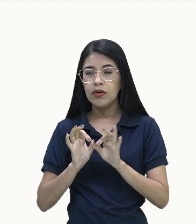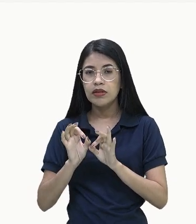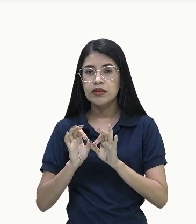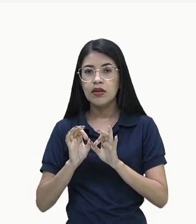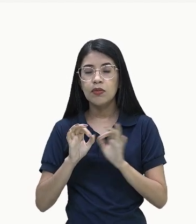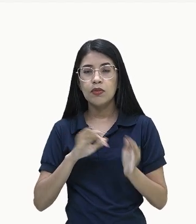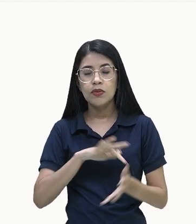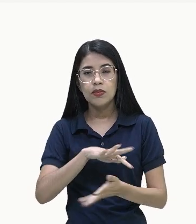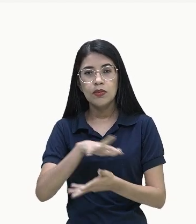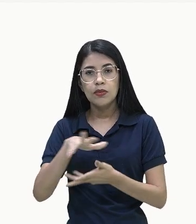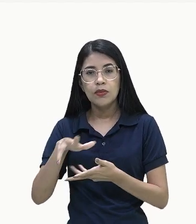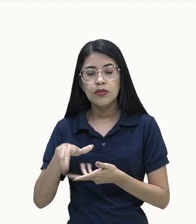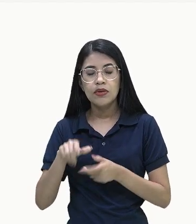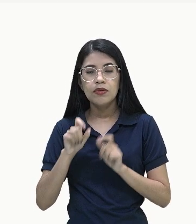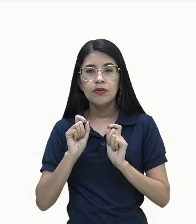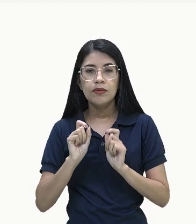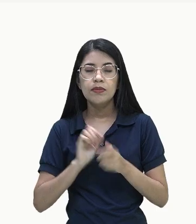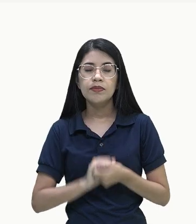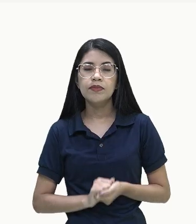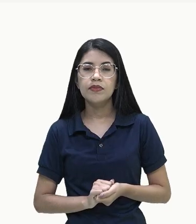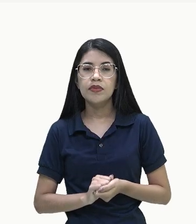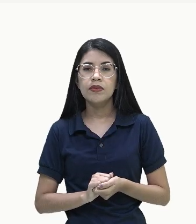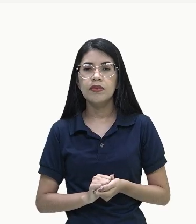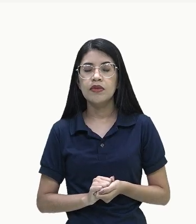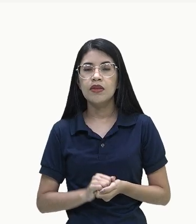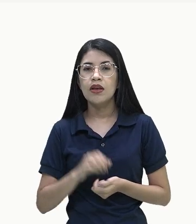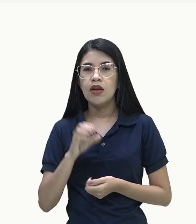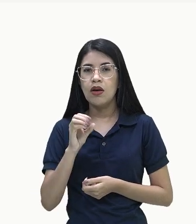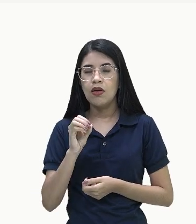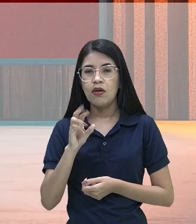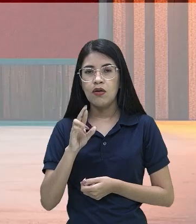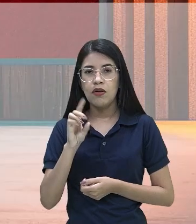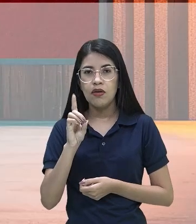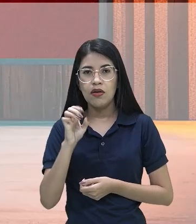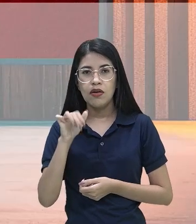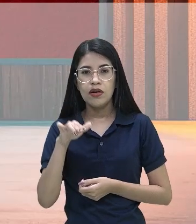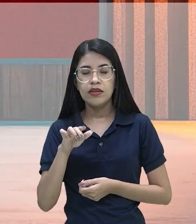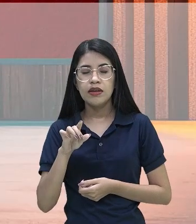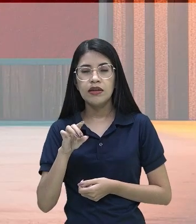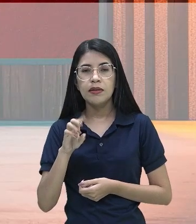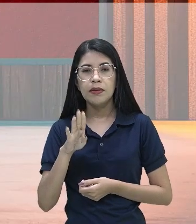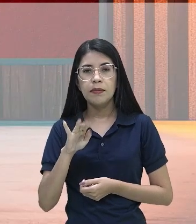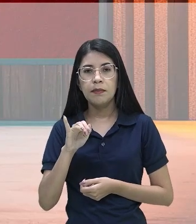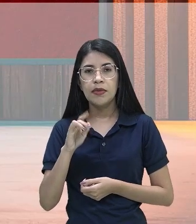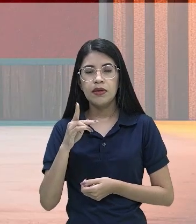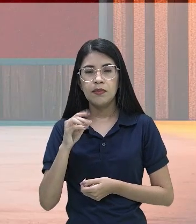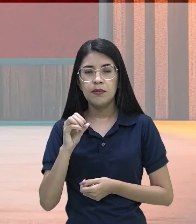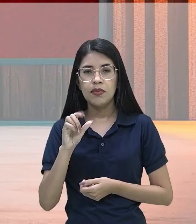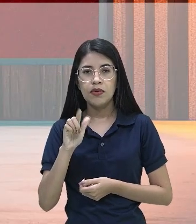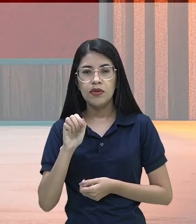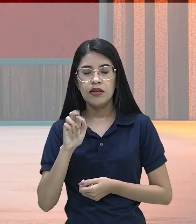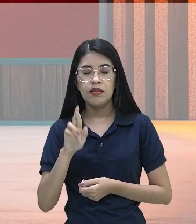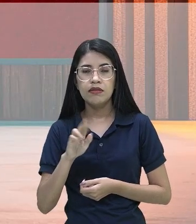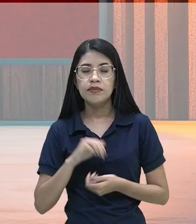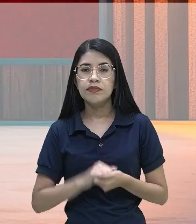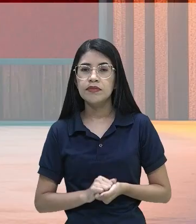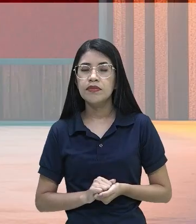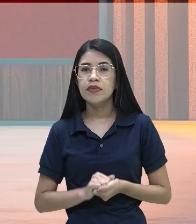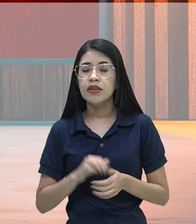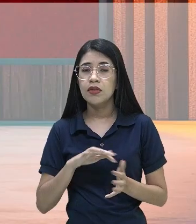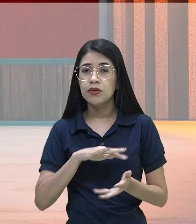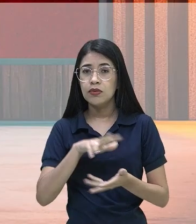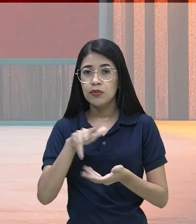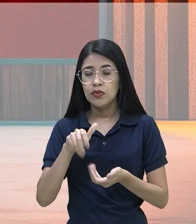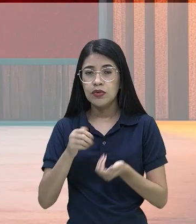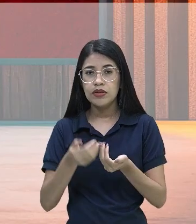mundial denominada de Ordem Geopolítica Mundial Bipolar. Então, o mundo, a partir desse